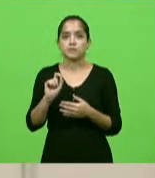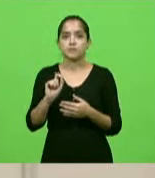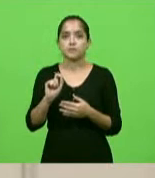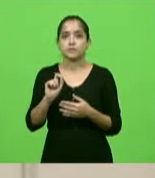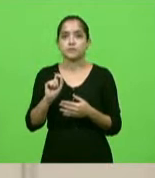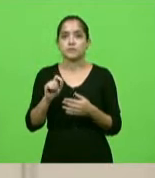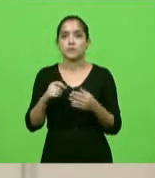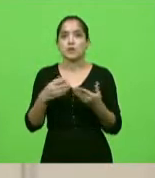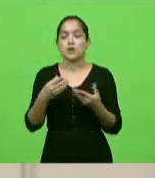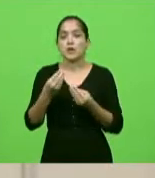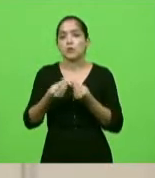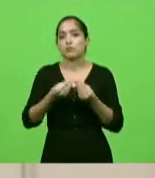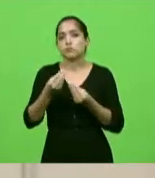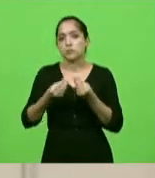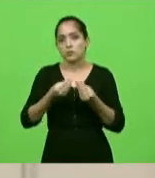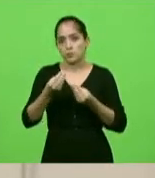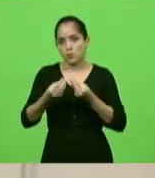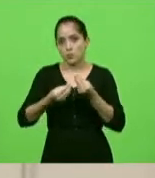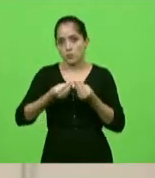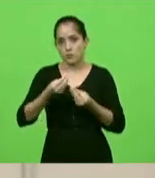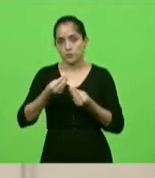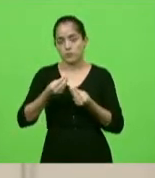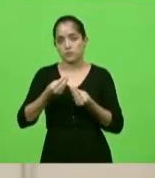aonde poderia entrar